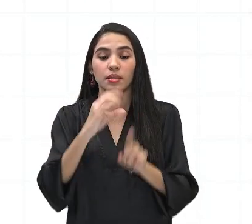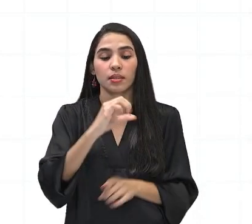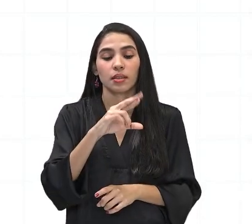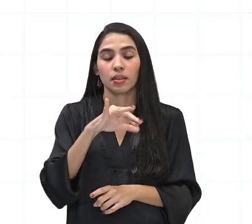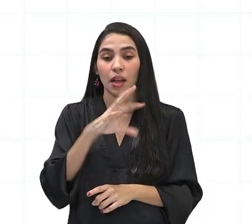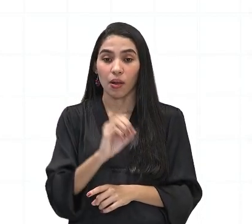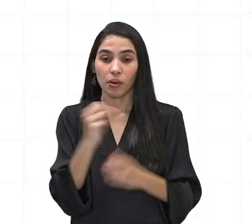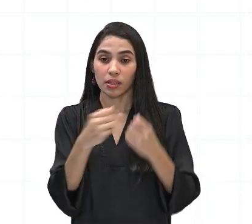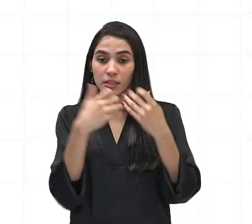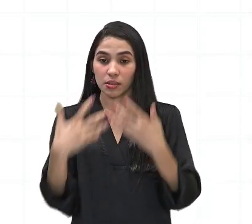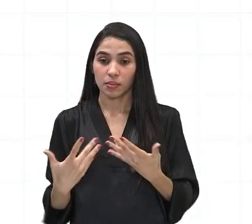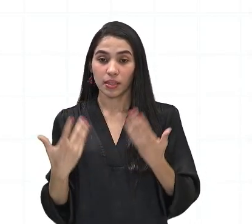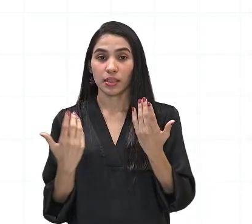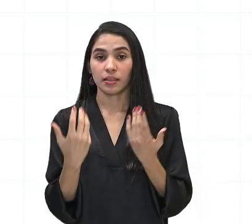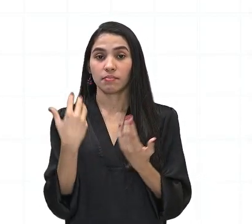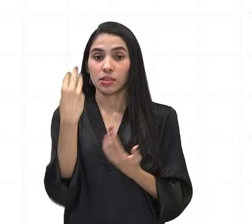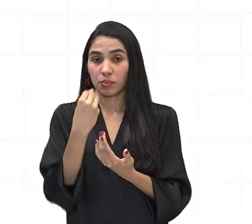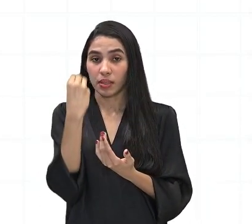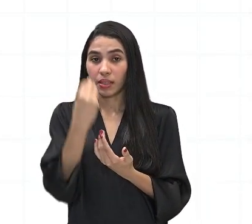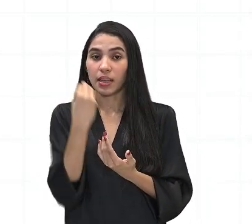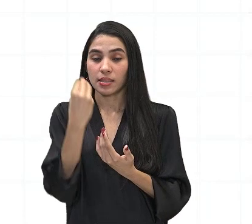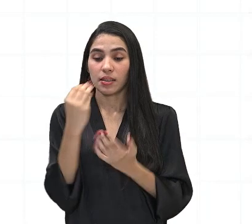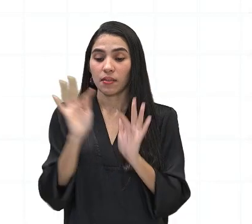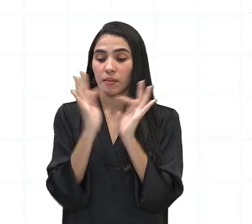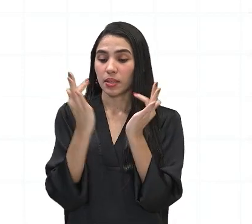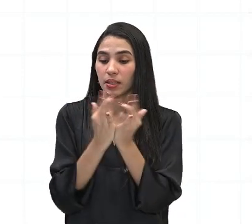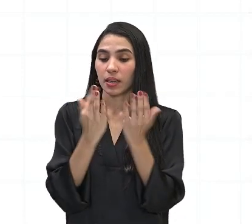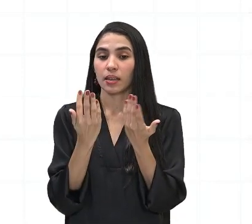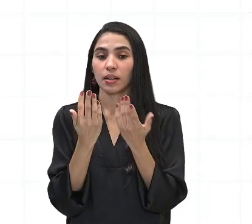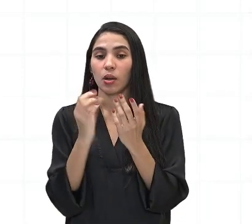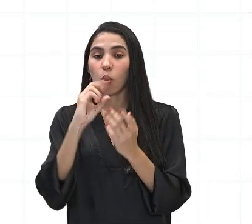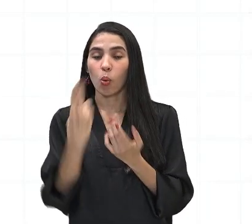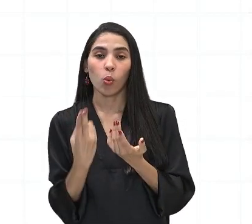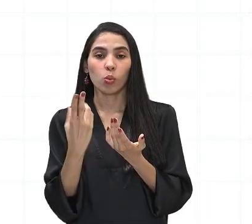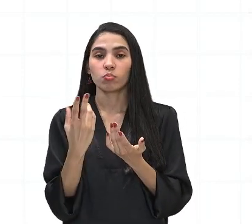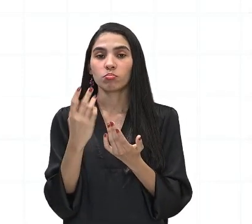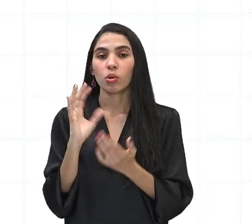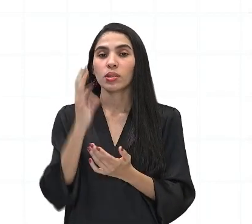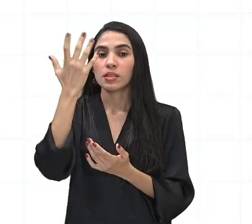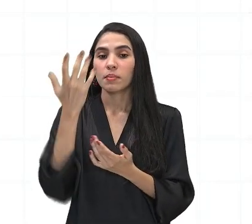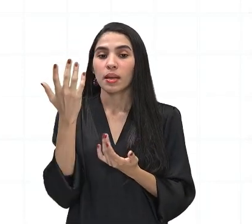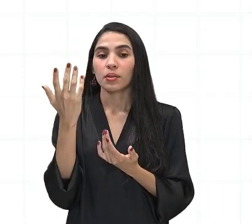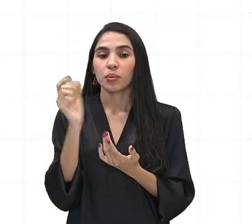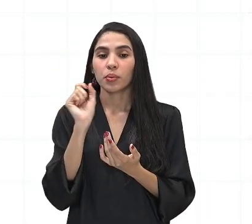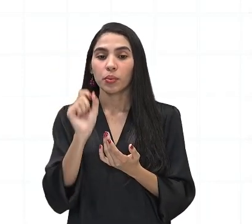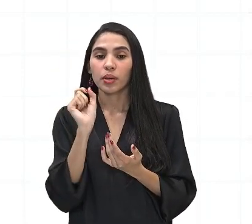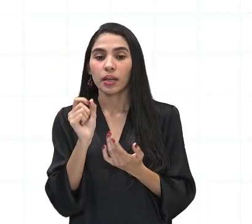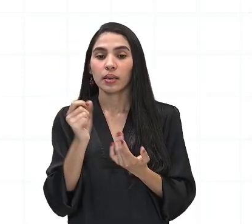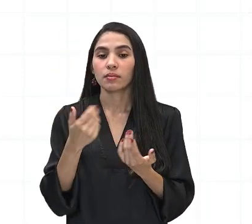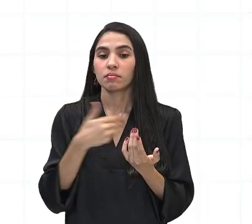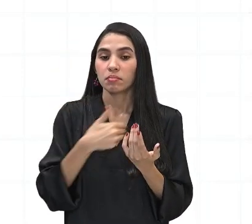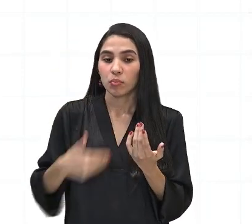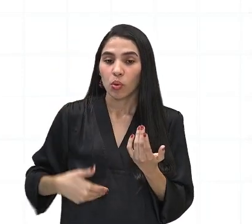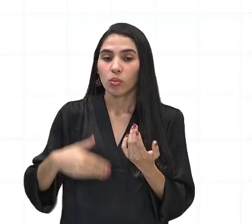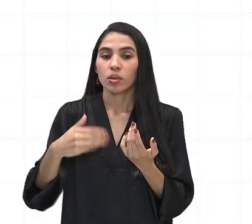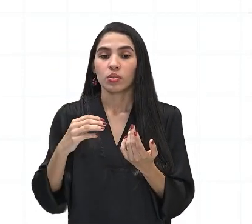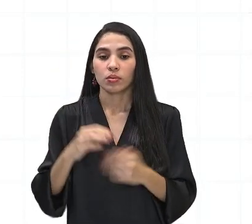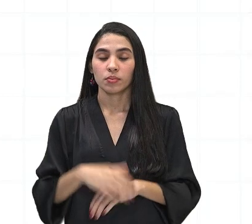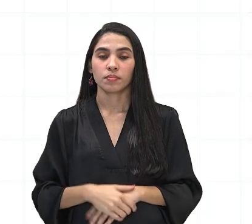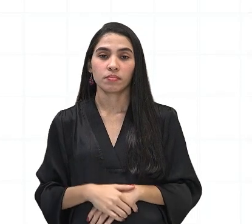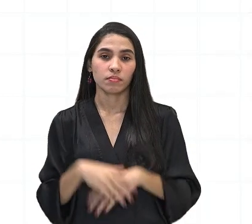não é para ser bebida. Passei-a para o vaso e notei que ela me agradecia, revelando melhor